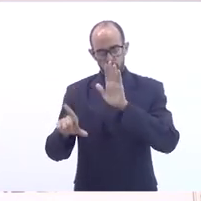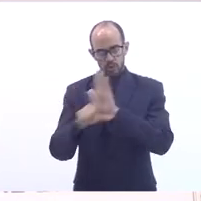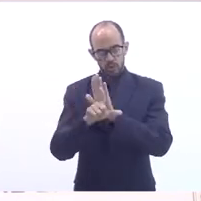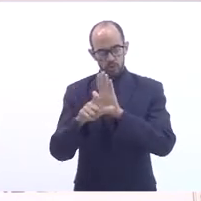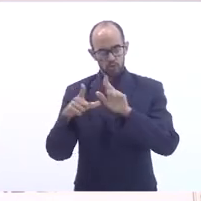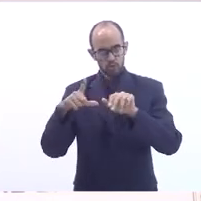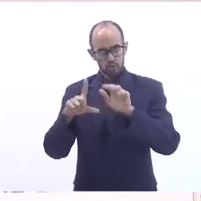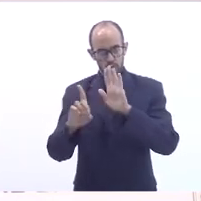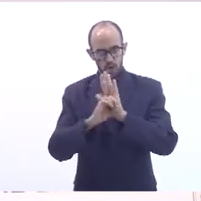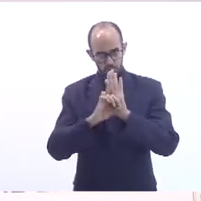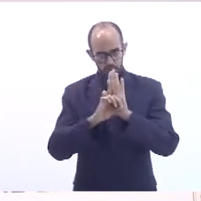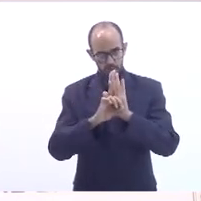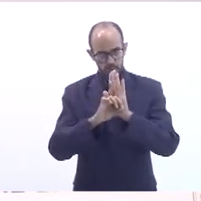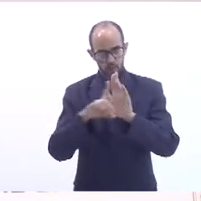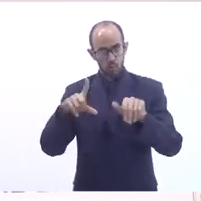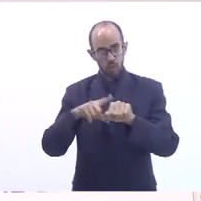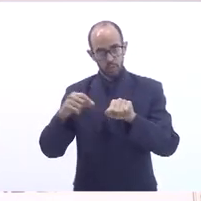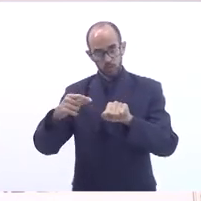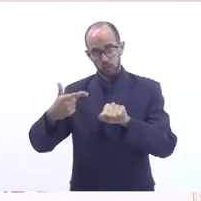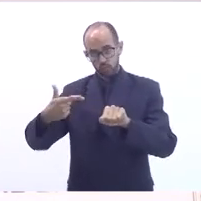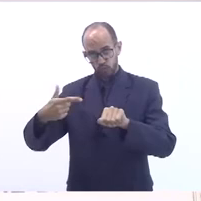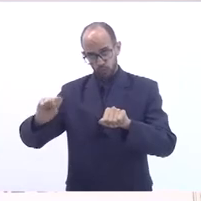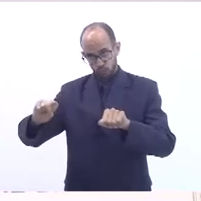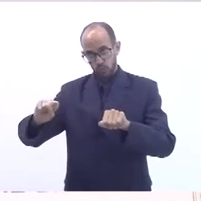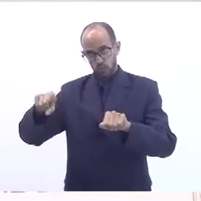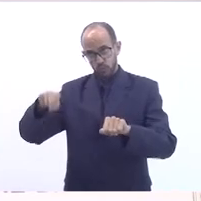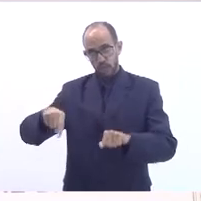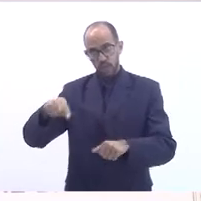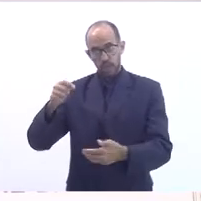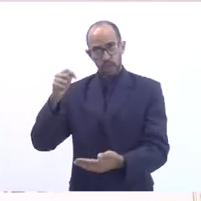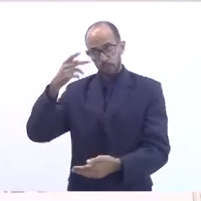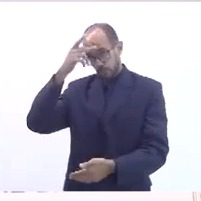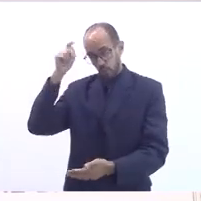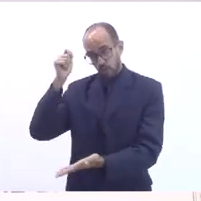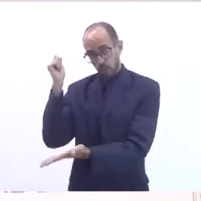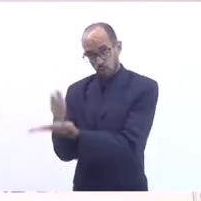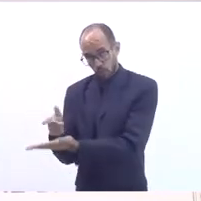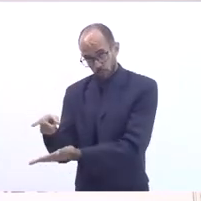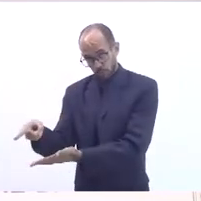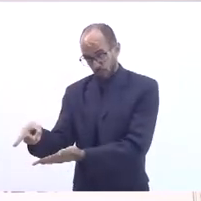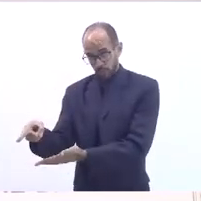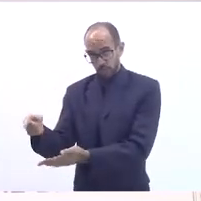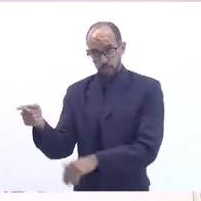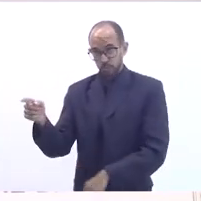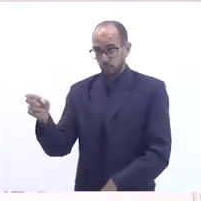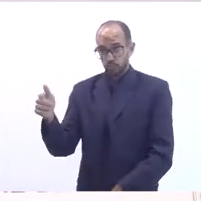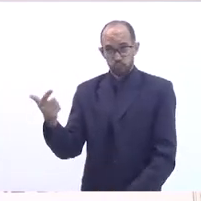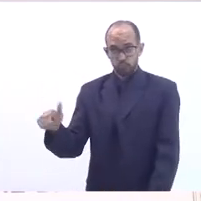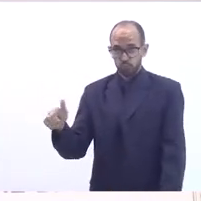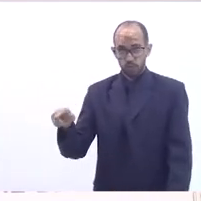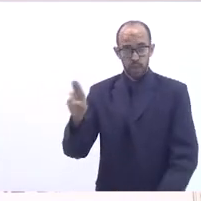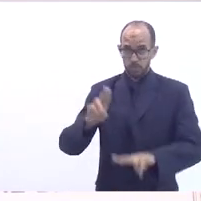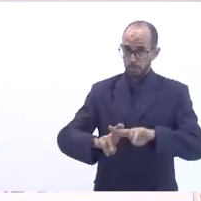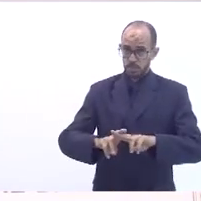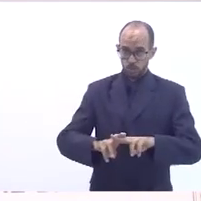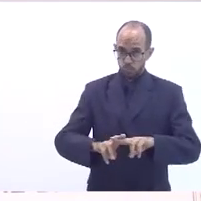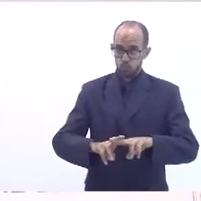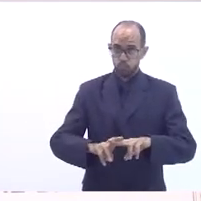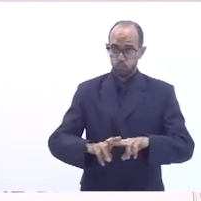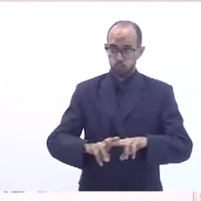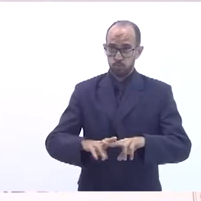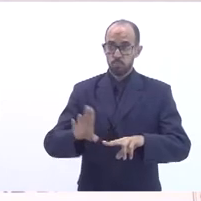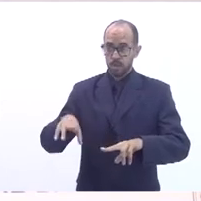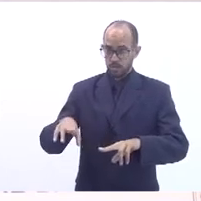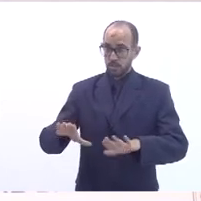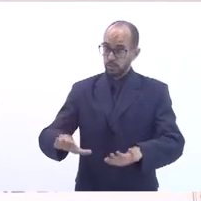o artigo 28 que aqui o usuário que compra tem porta e esse não existe mais a pena de prisão Mas